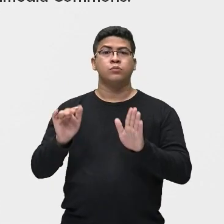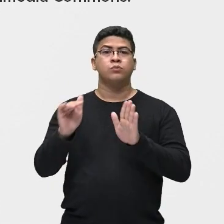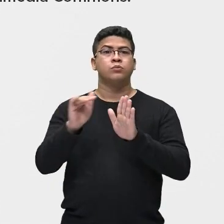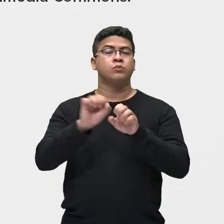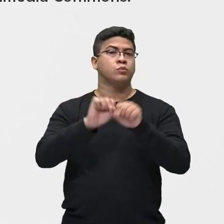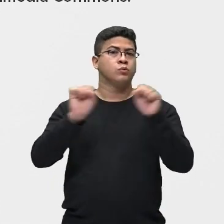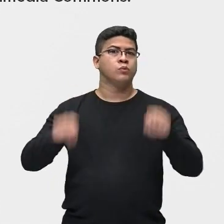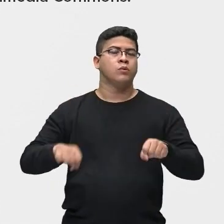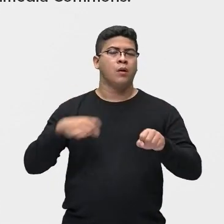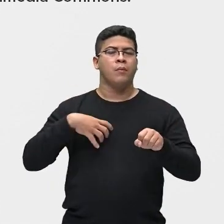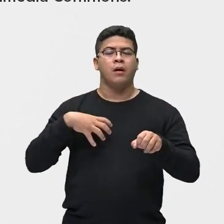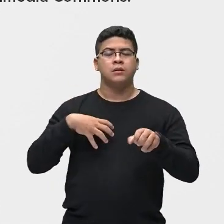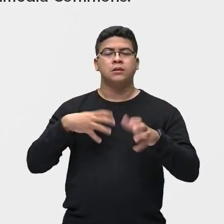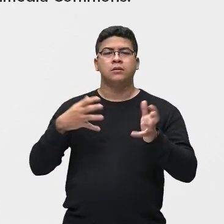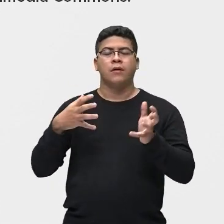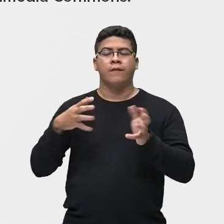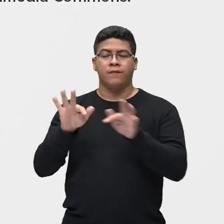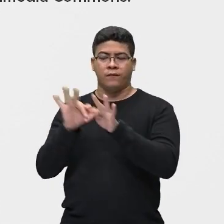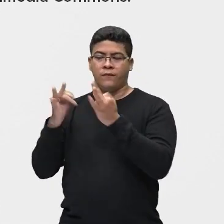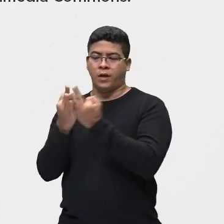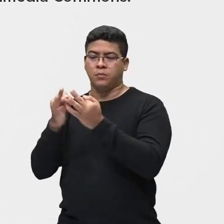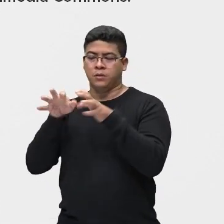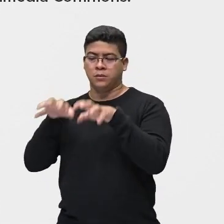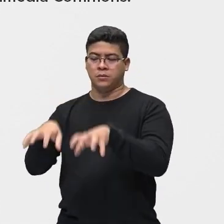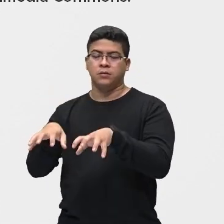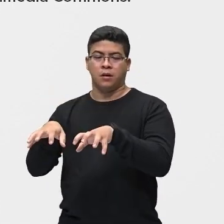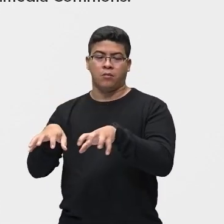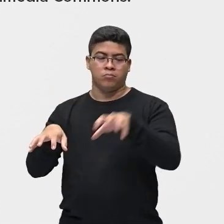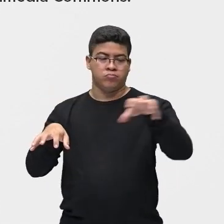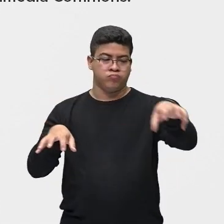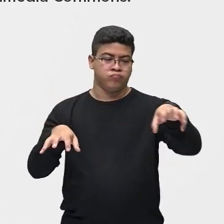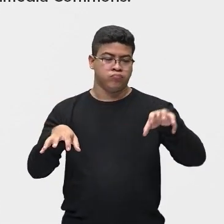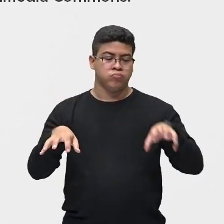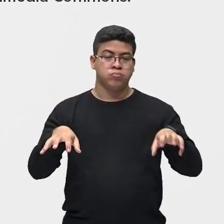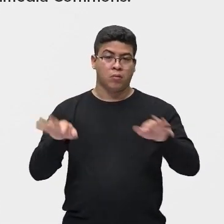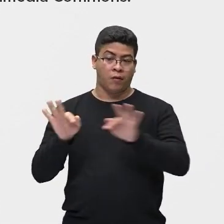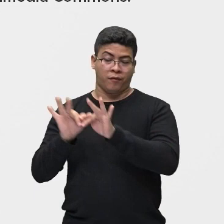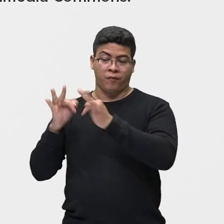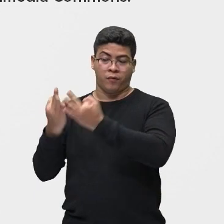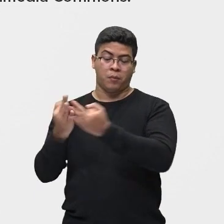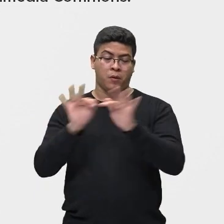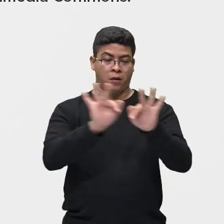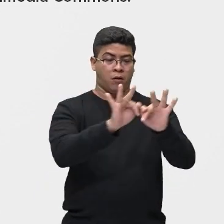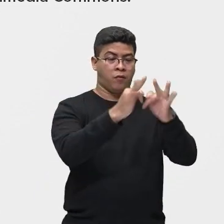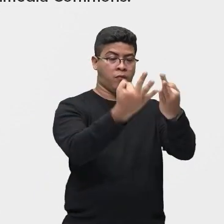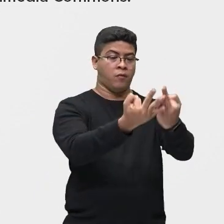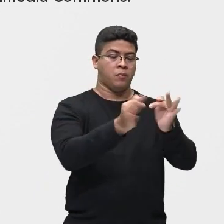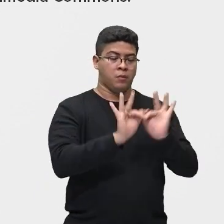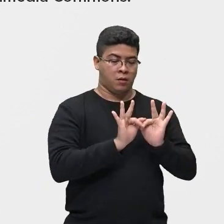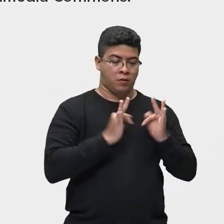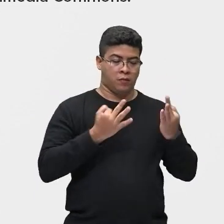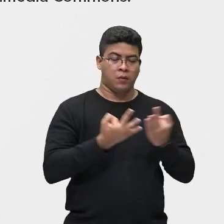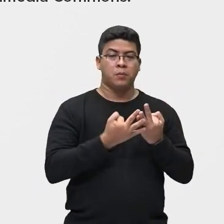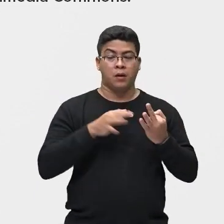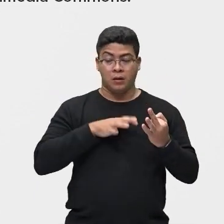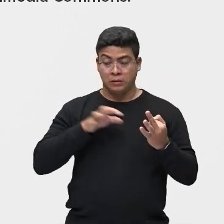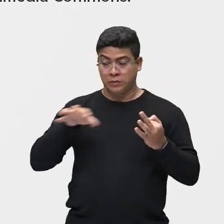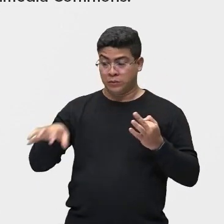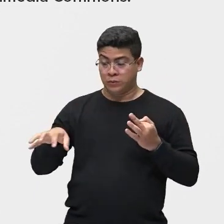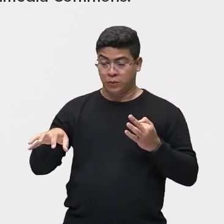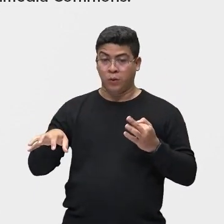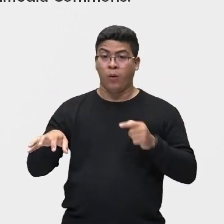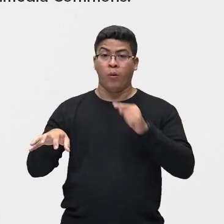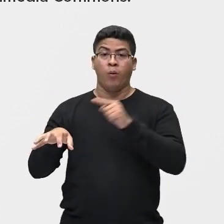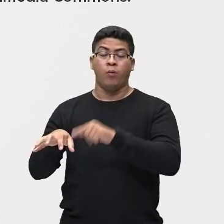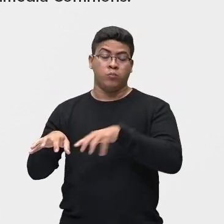de castas e ele saiu pelo mundo quebrando a igualdade religiosa entre o masculino e